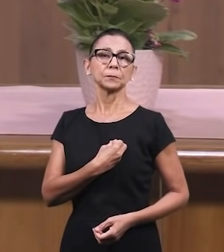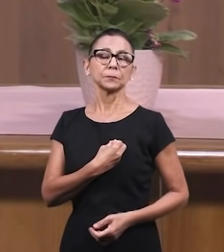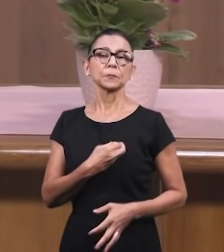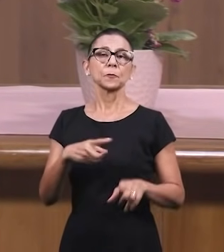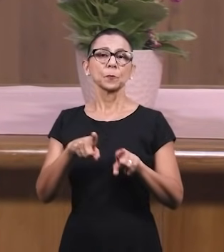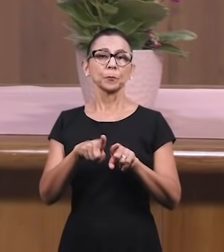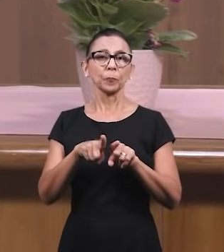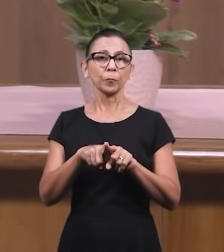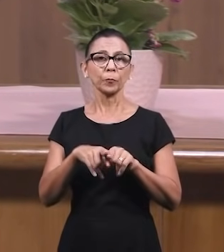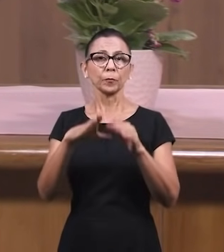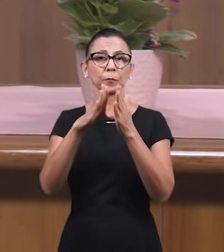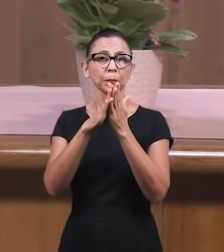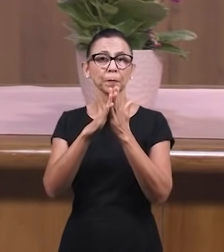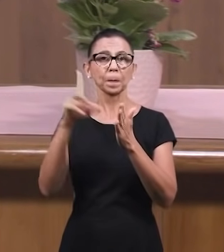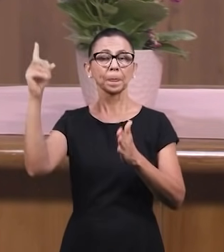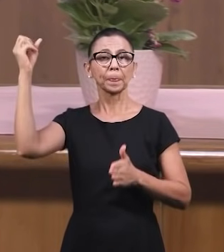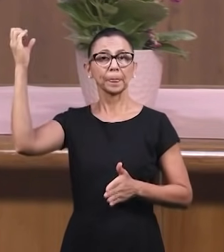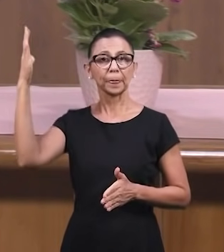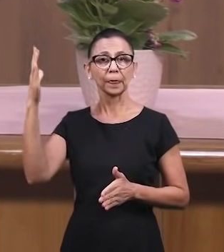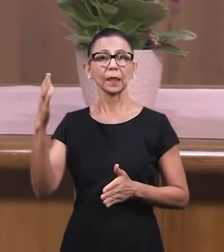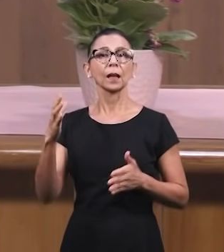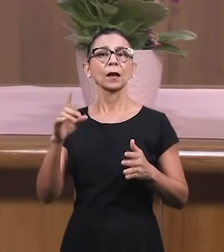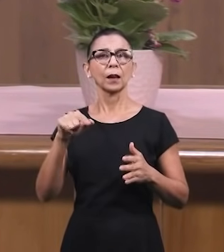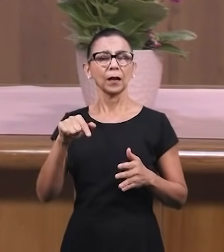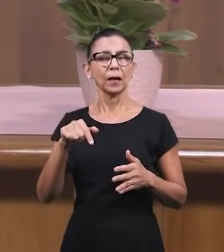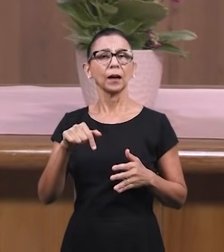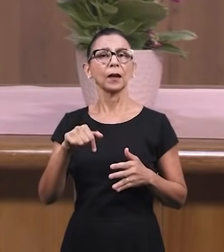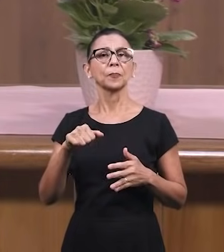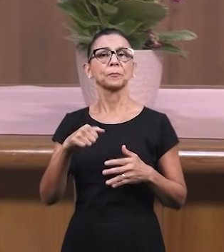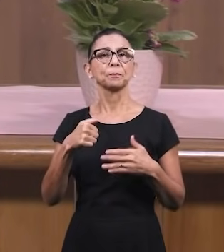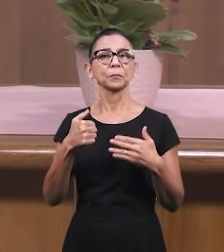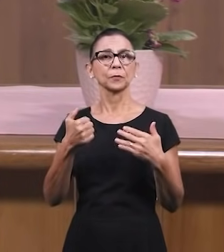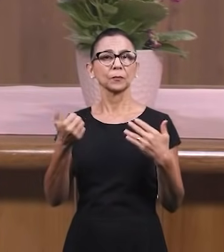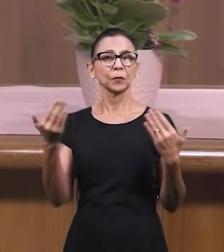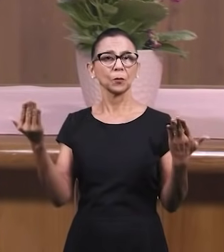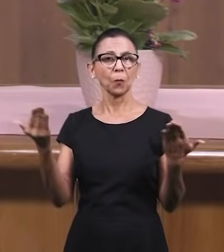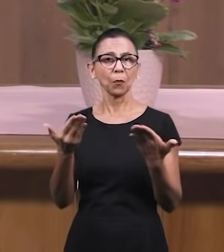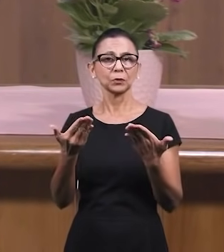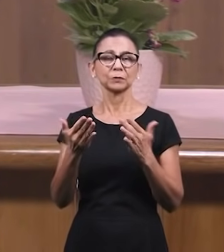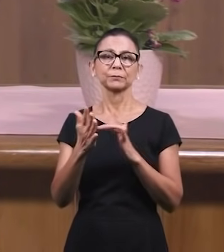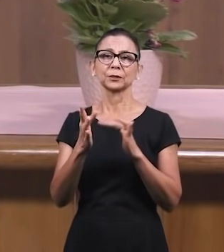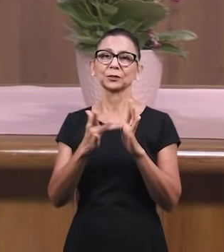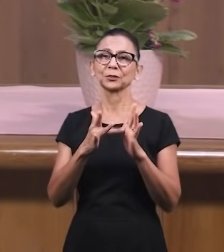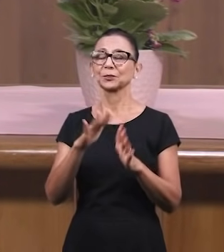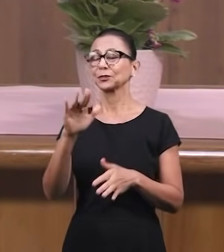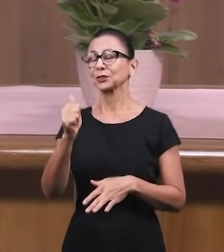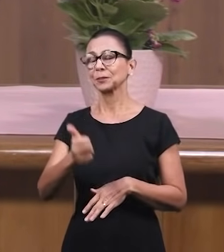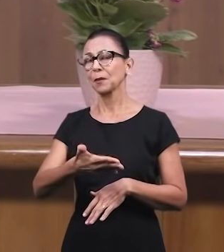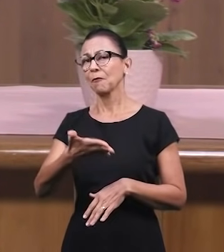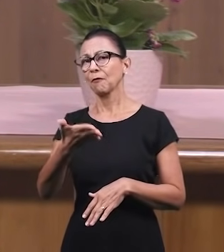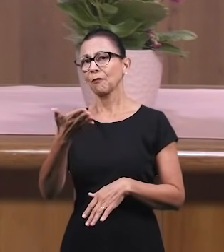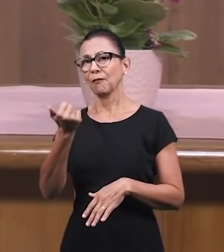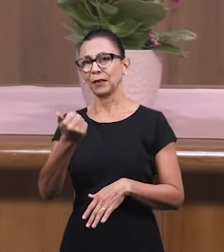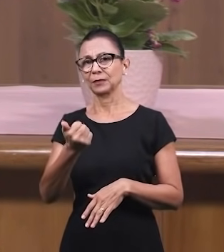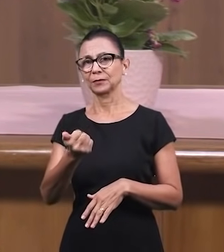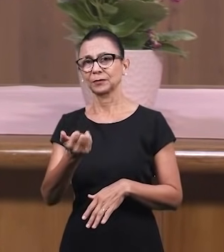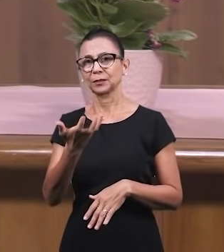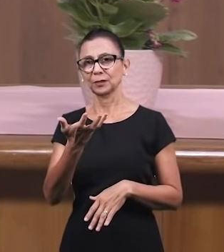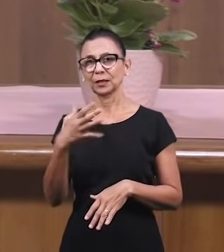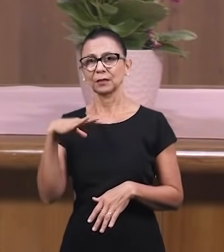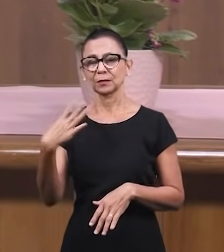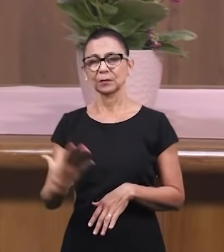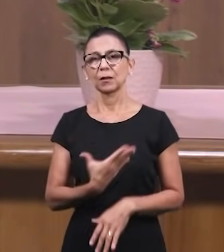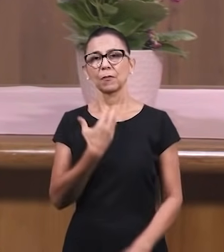Jesus. Vem, Pedro. Esta é a palavra revelada de Deus hoje, te chamando. Vem, porque eu quero